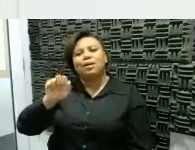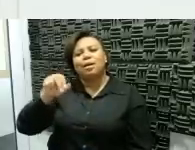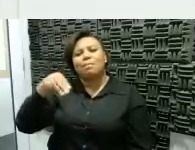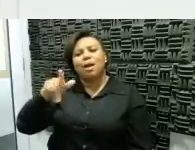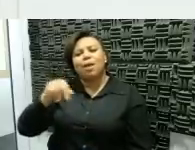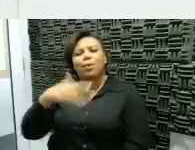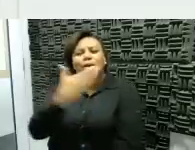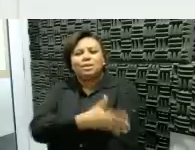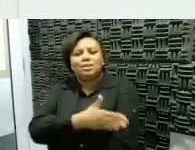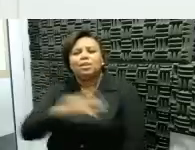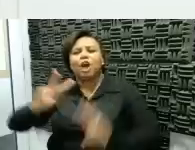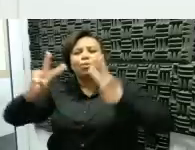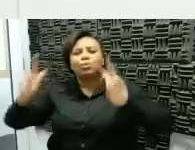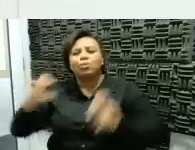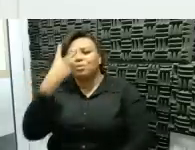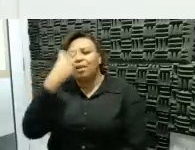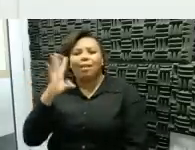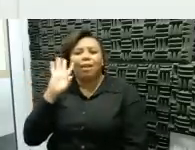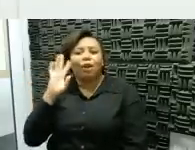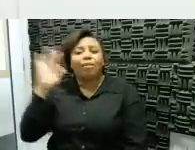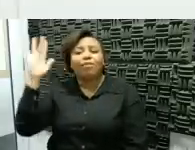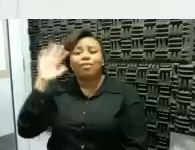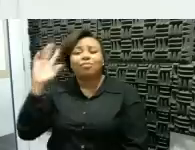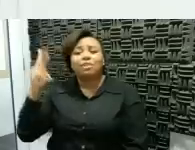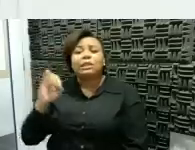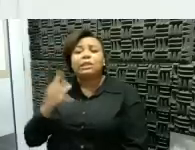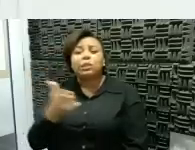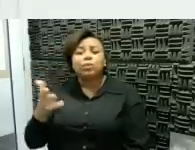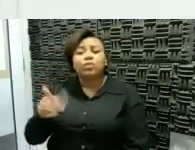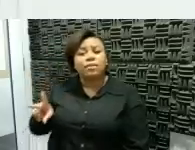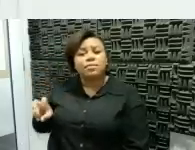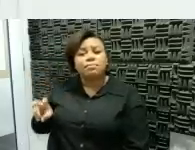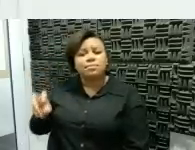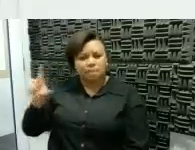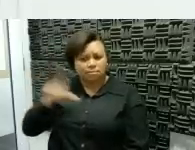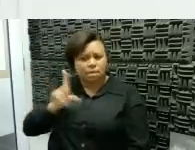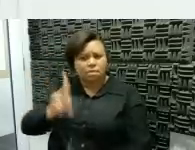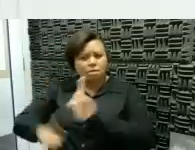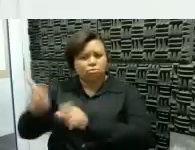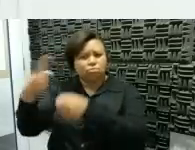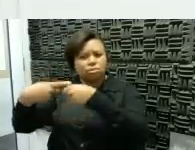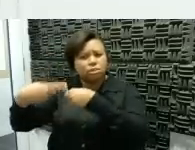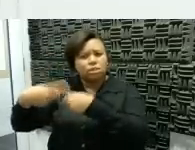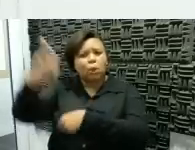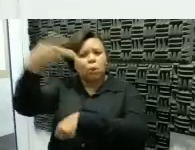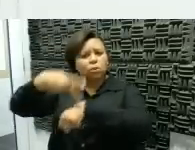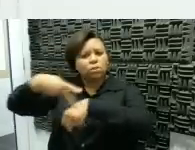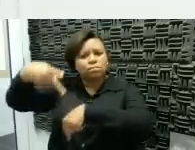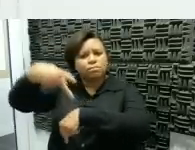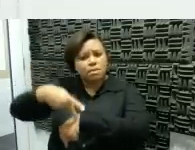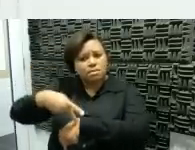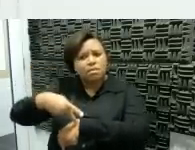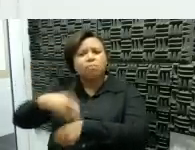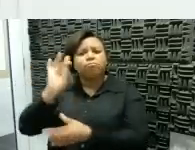história e se não tivessem escadas em intensidades de outro de outros países que realmente tem acessibilidade Ou seja pessoas